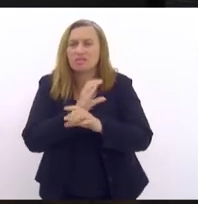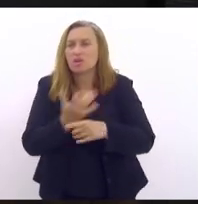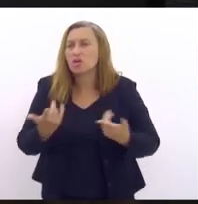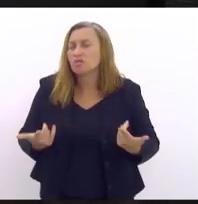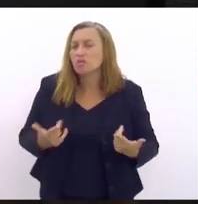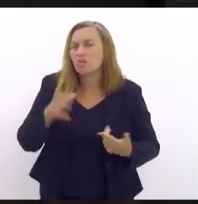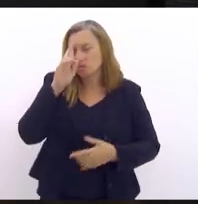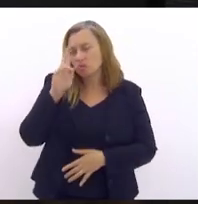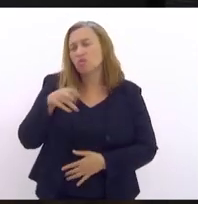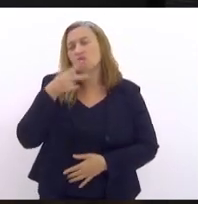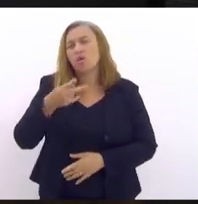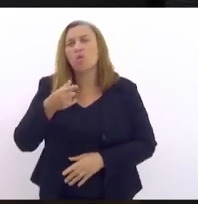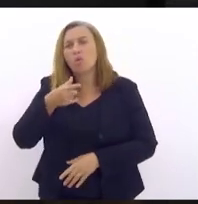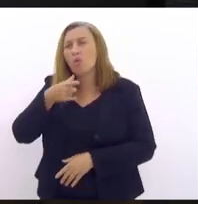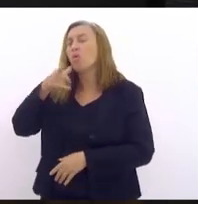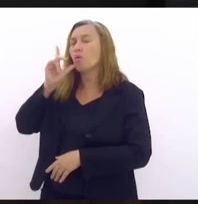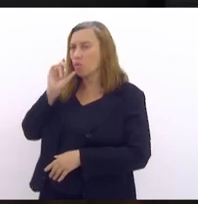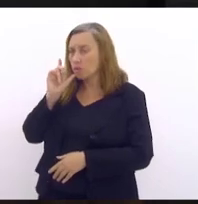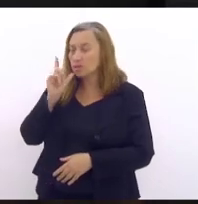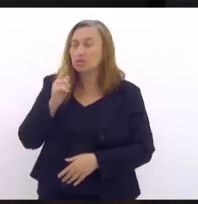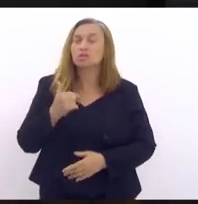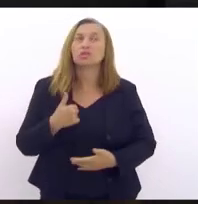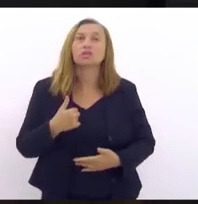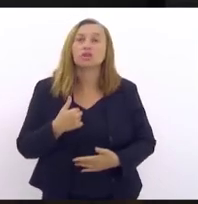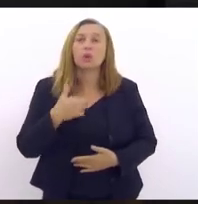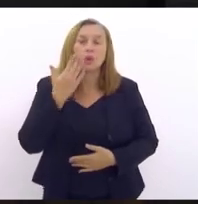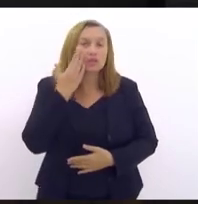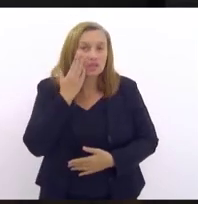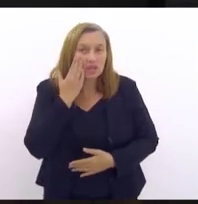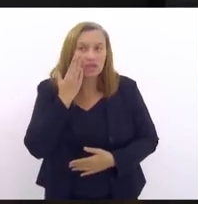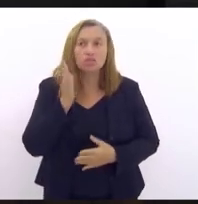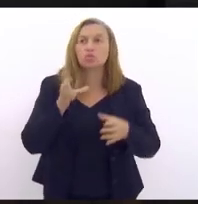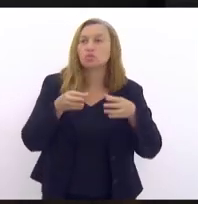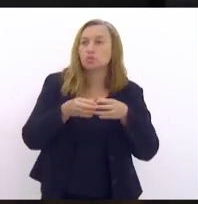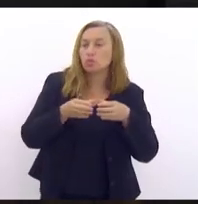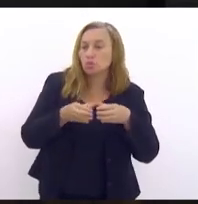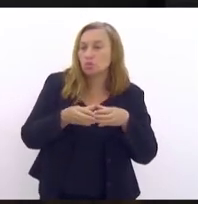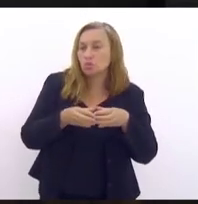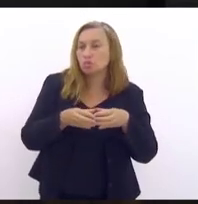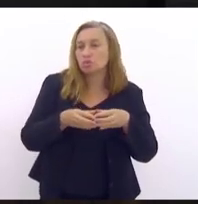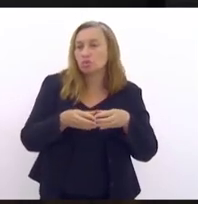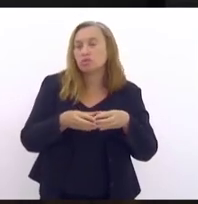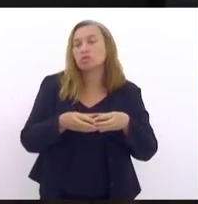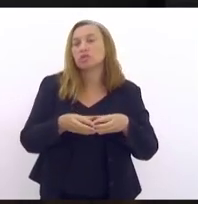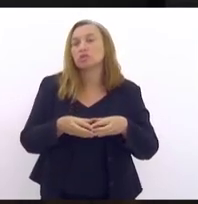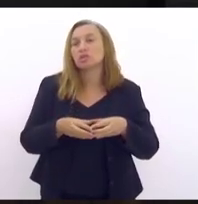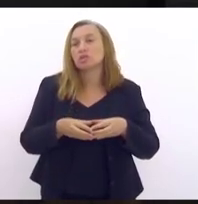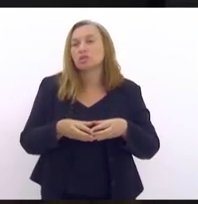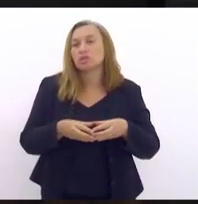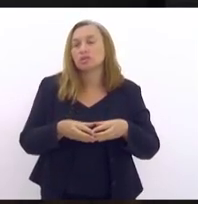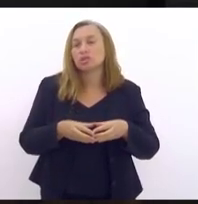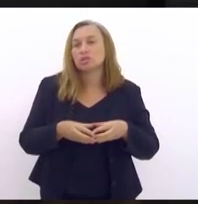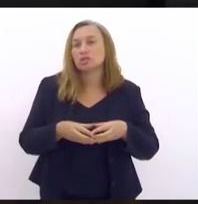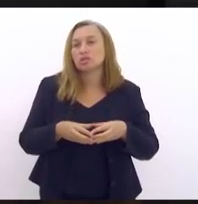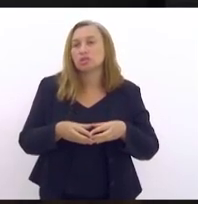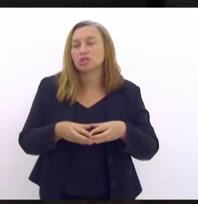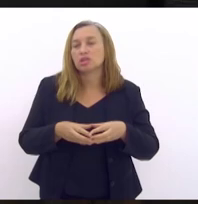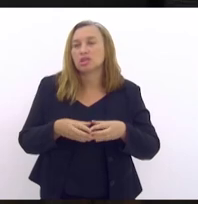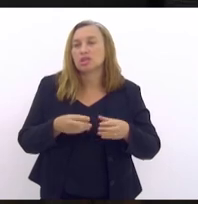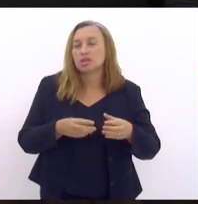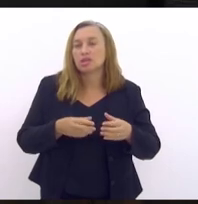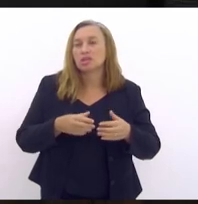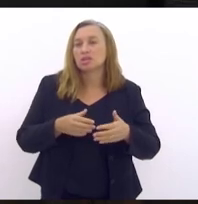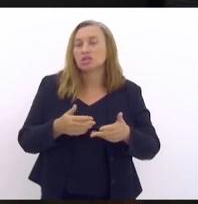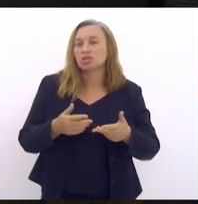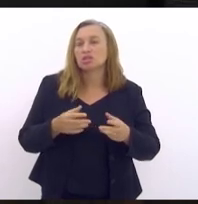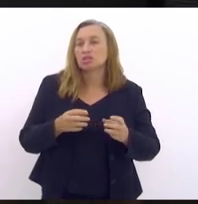bem salientou ontem, e eu entendo até o grupo de lutadores que saiu ontem na rua, mas é